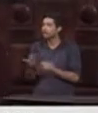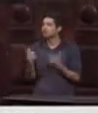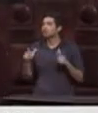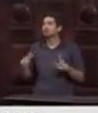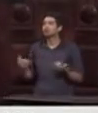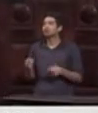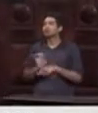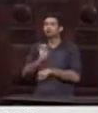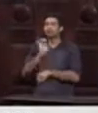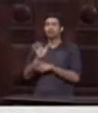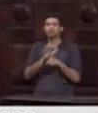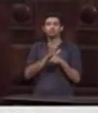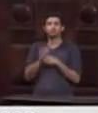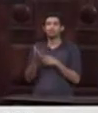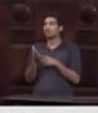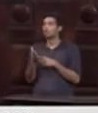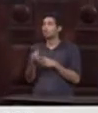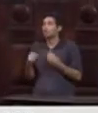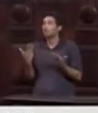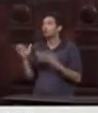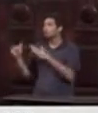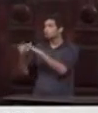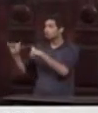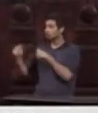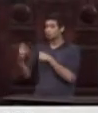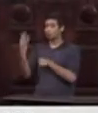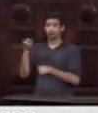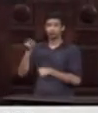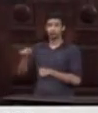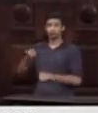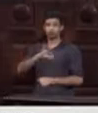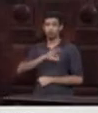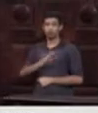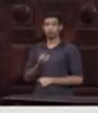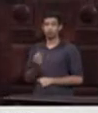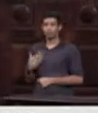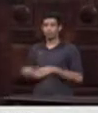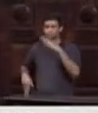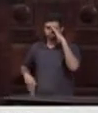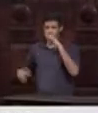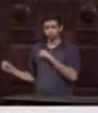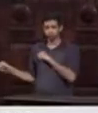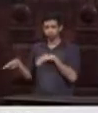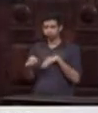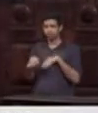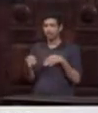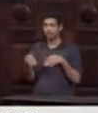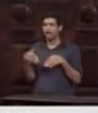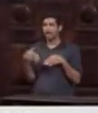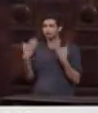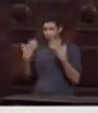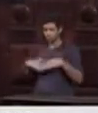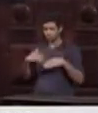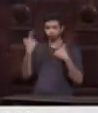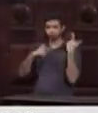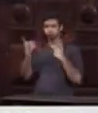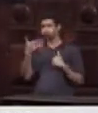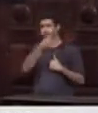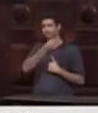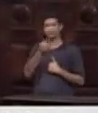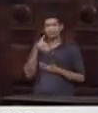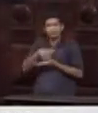Estado, quando é que vão convocar os 4 mil policiais passados em concurso e até hoje não chamados, e